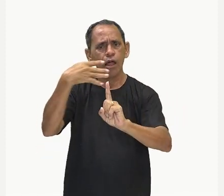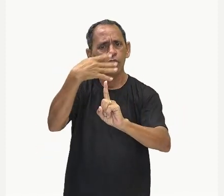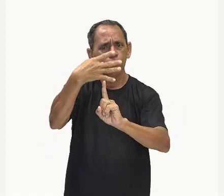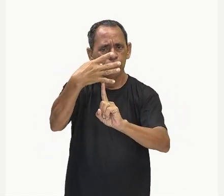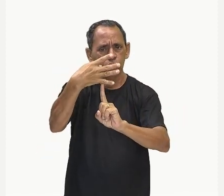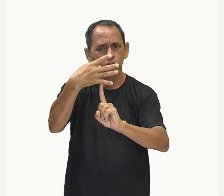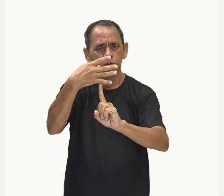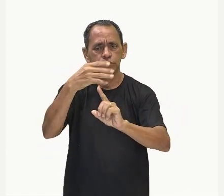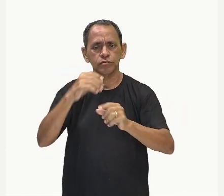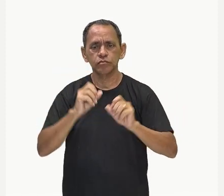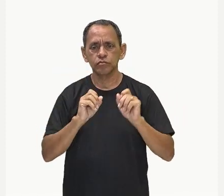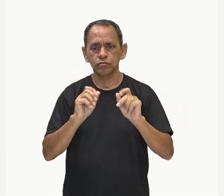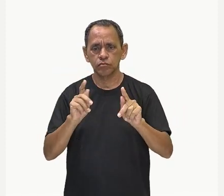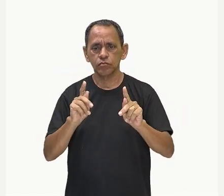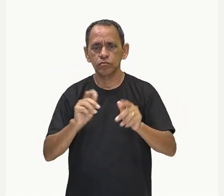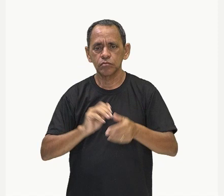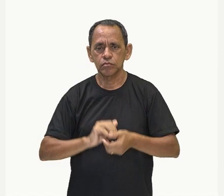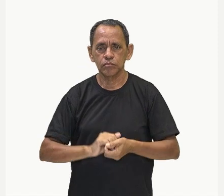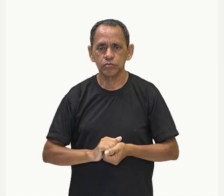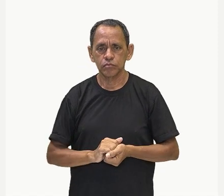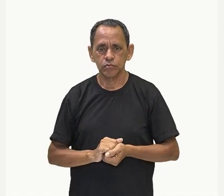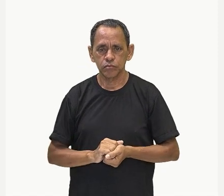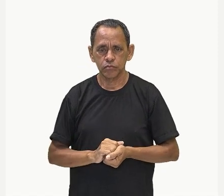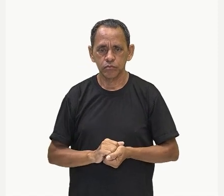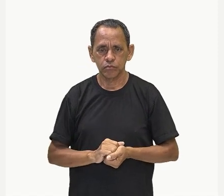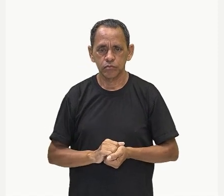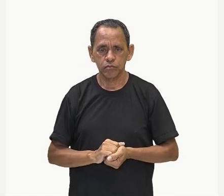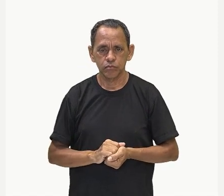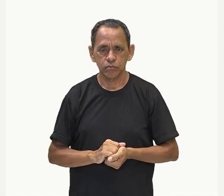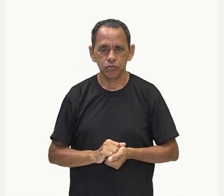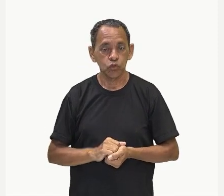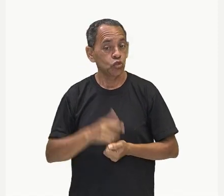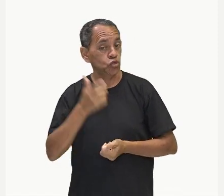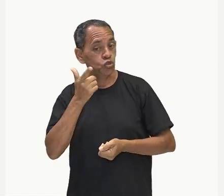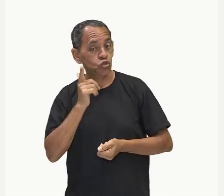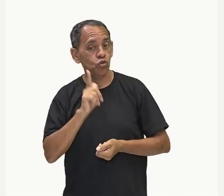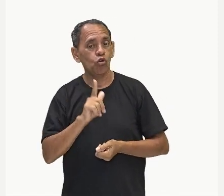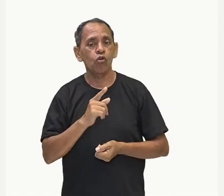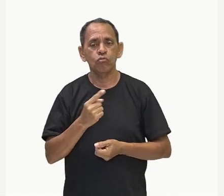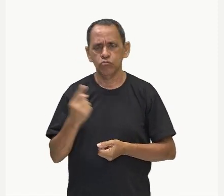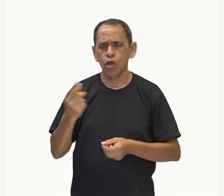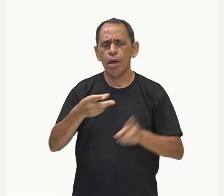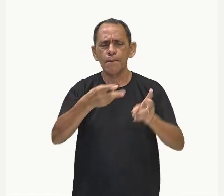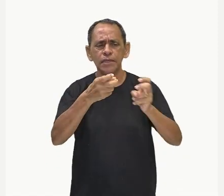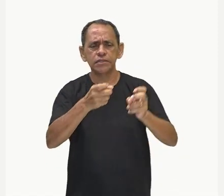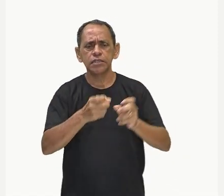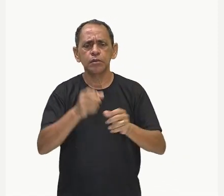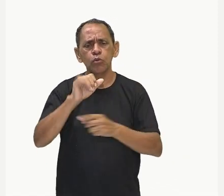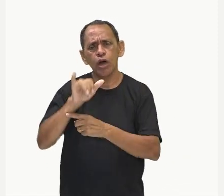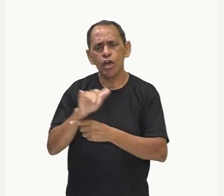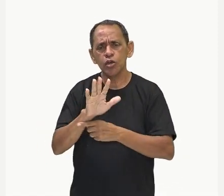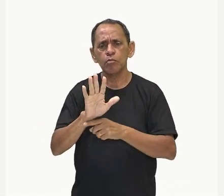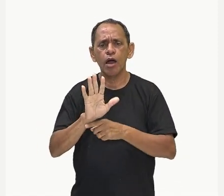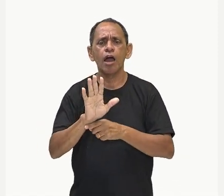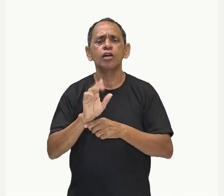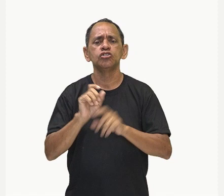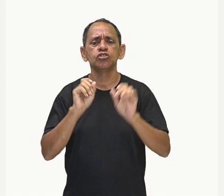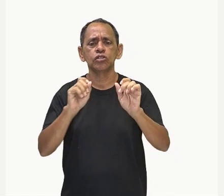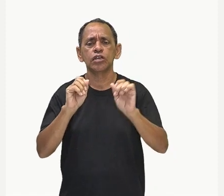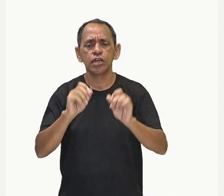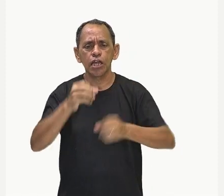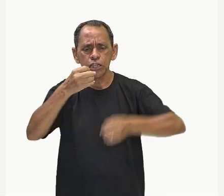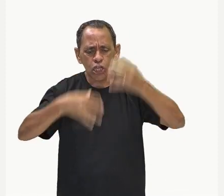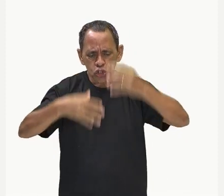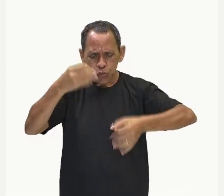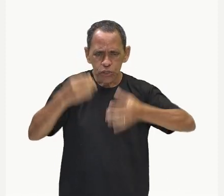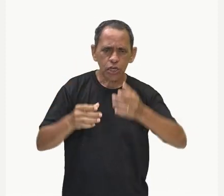potência. Tudo bem? Novamente, para que vocês consigam fixar bem esta informação. Ó. O